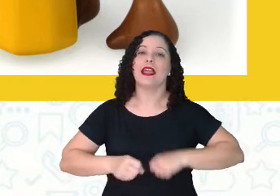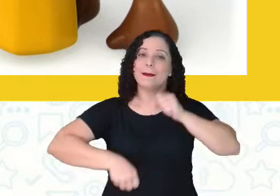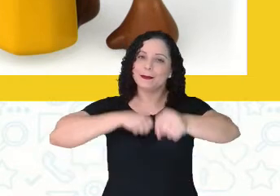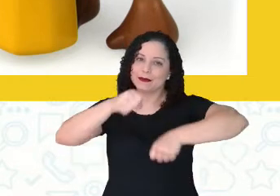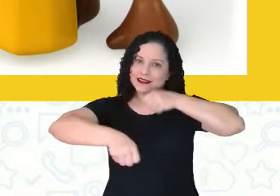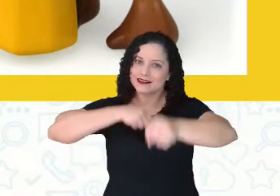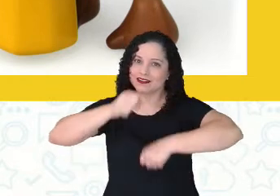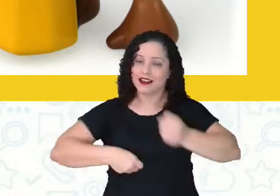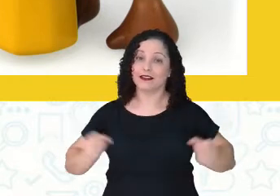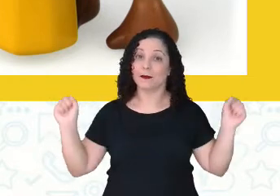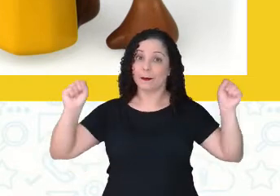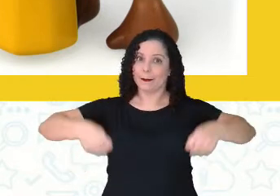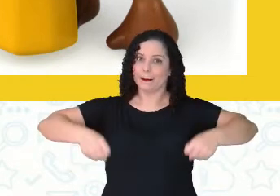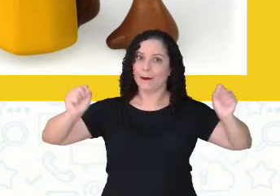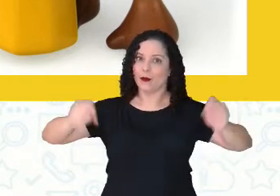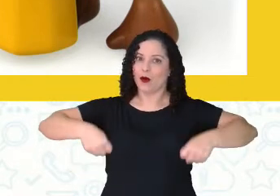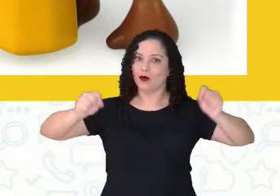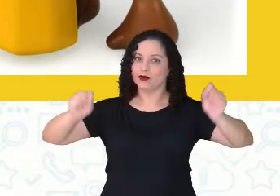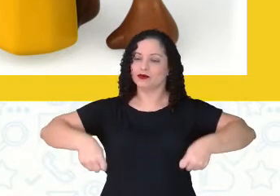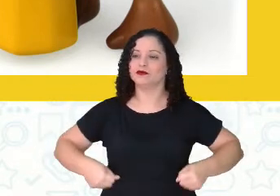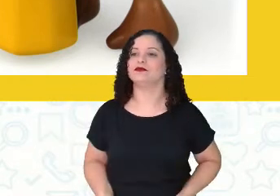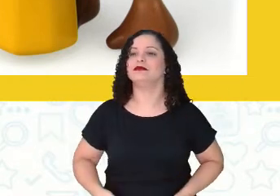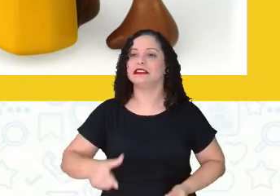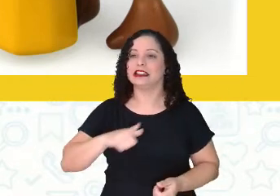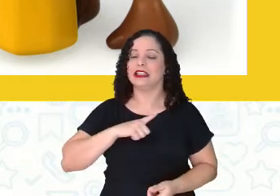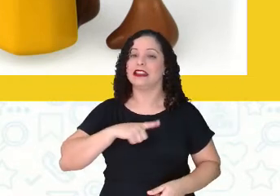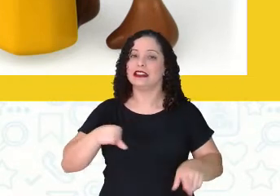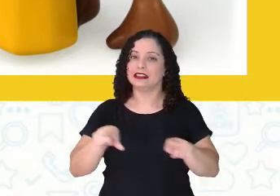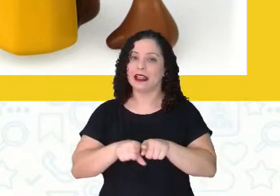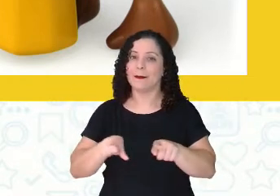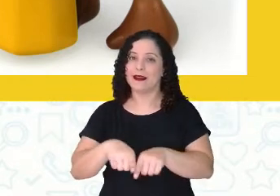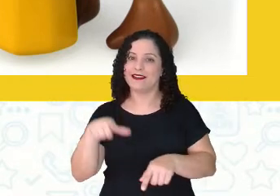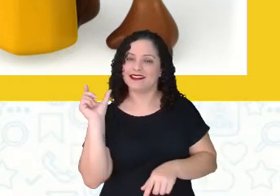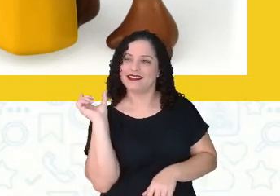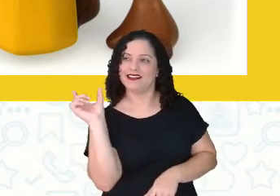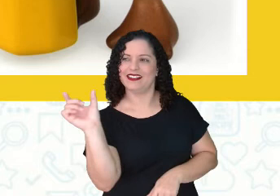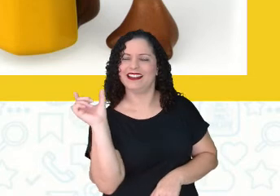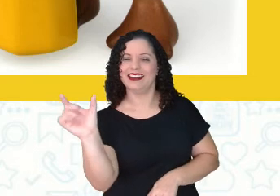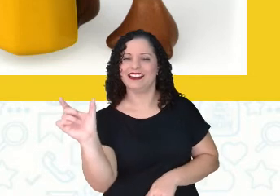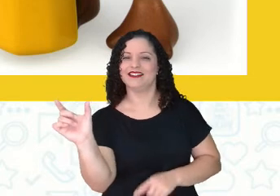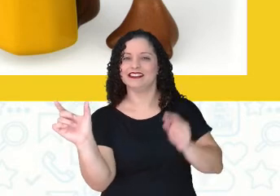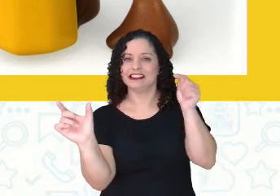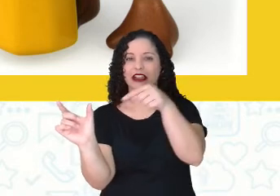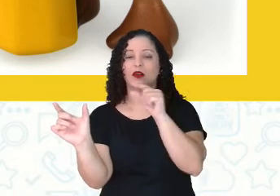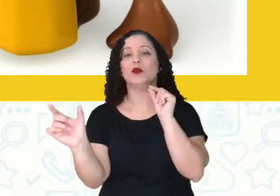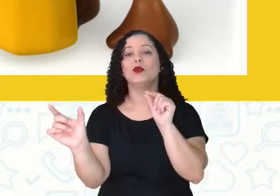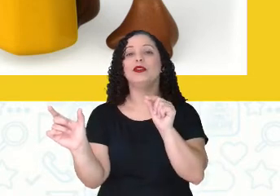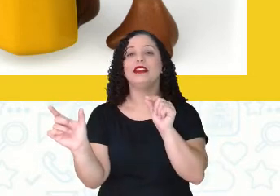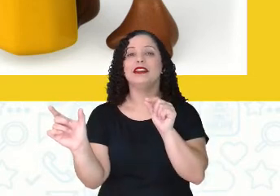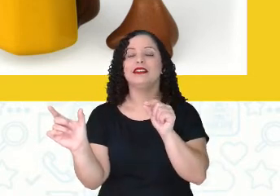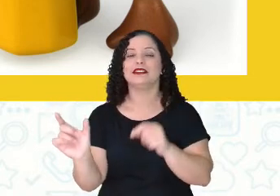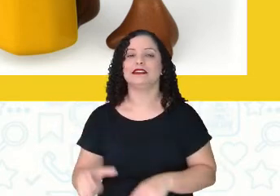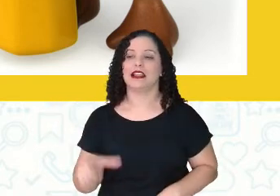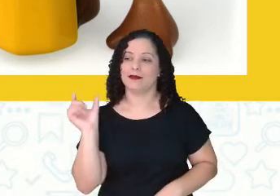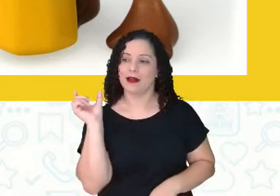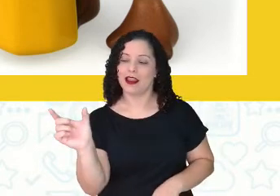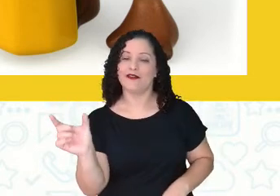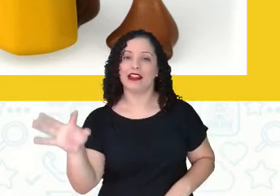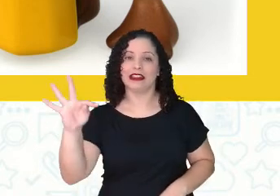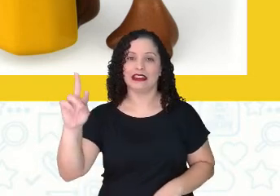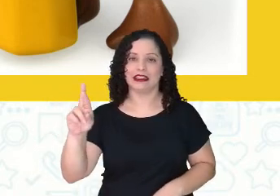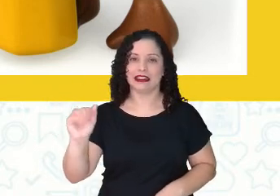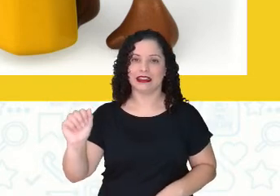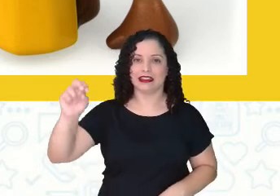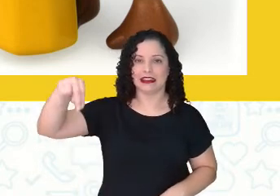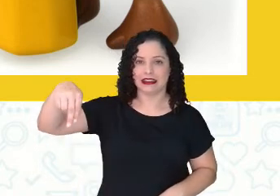E aí temos aqui, não é? Outro hiperônimo. Vocês conseguem aí? Transporte. Transporte, muito